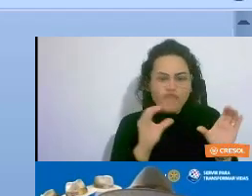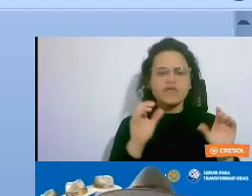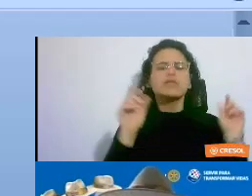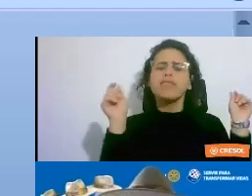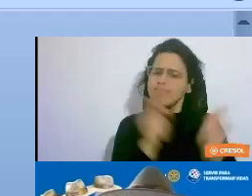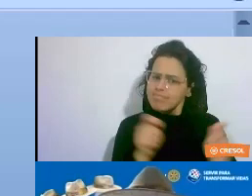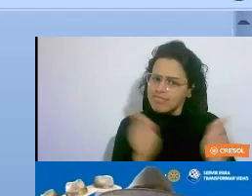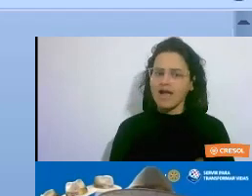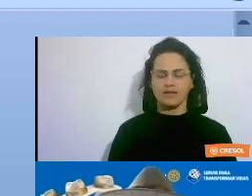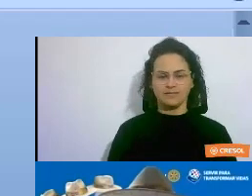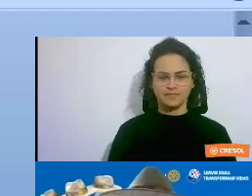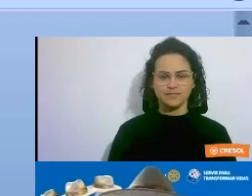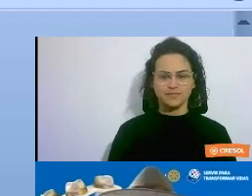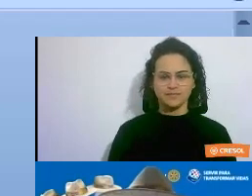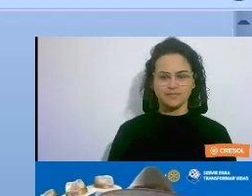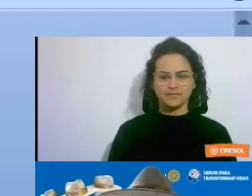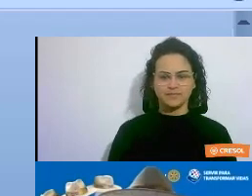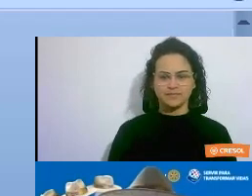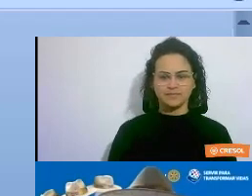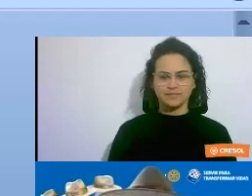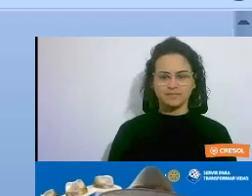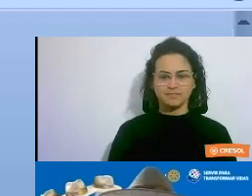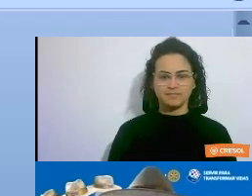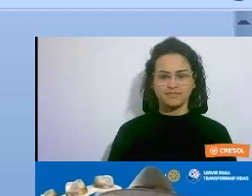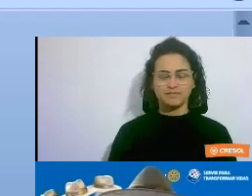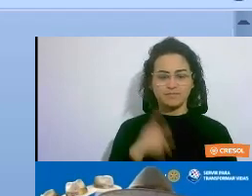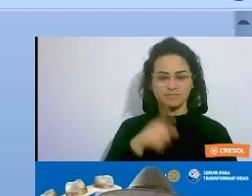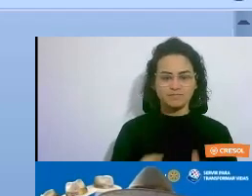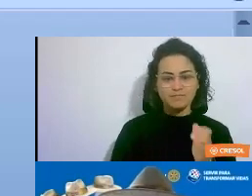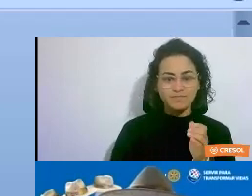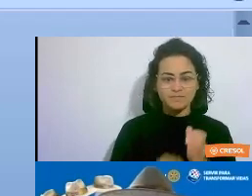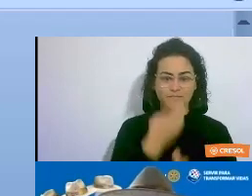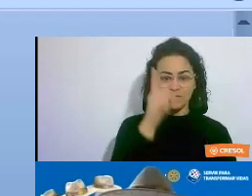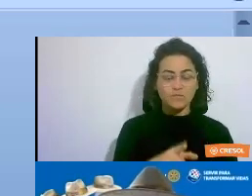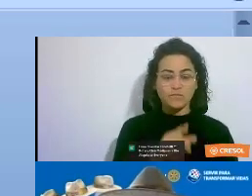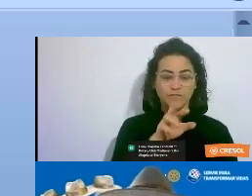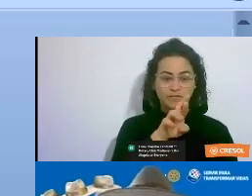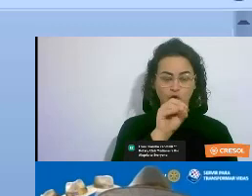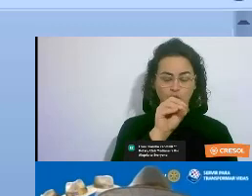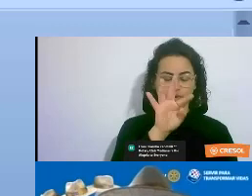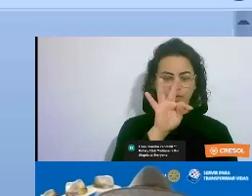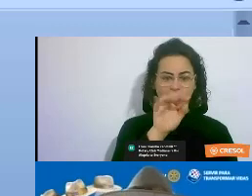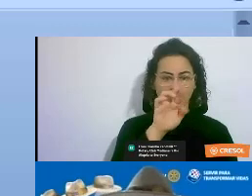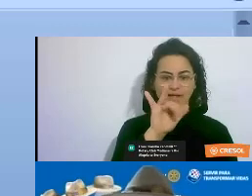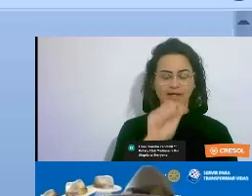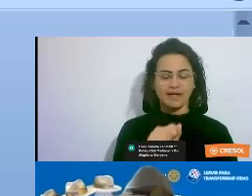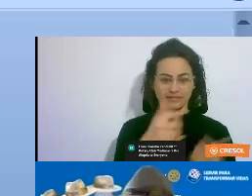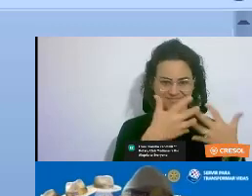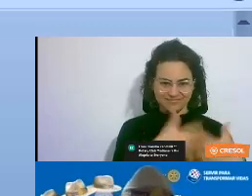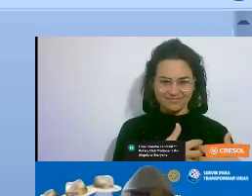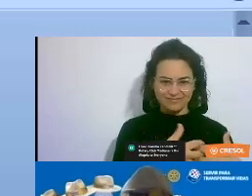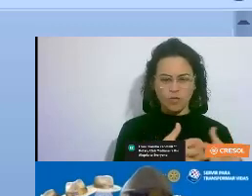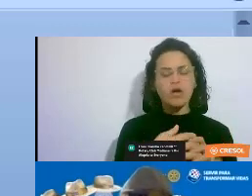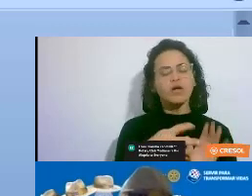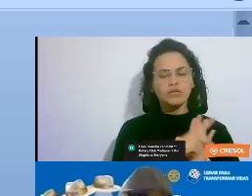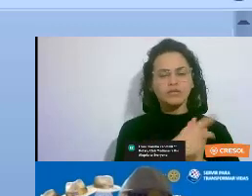Então, a Fundação Rotária, ela já teve ali o reconhecimento em várias oportunidades, como né,